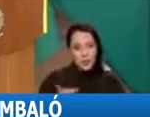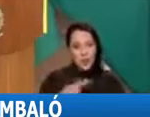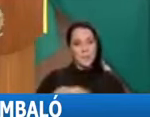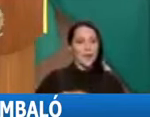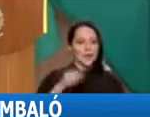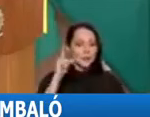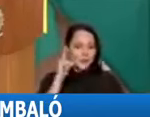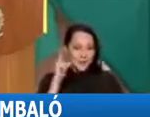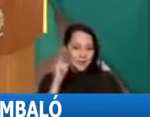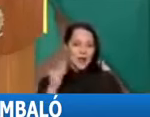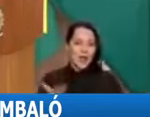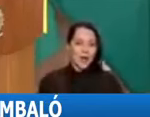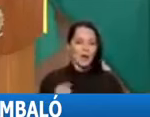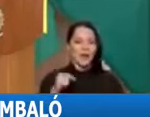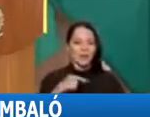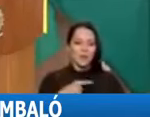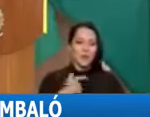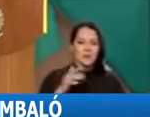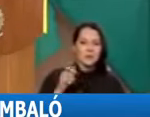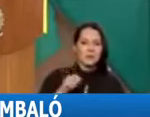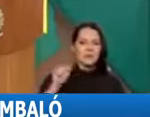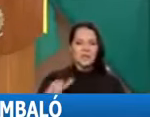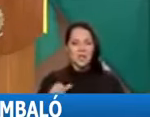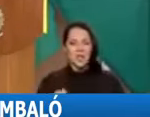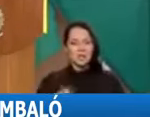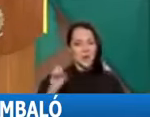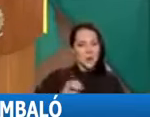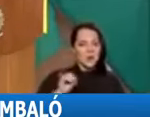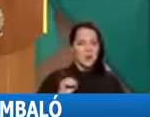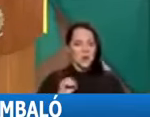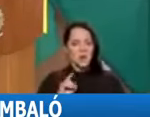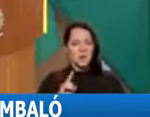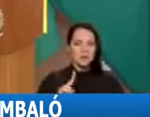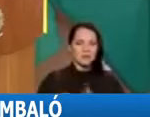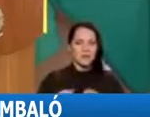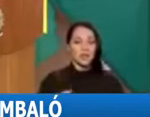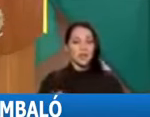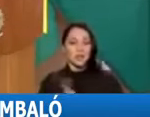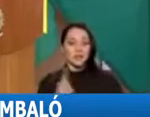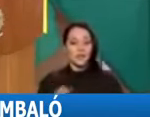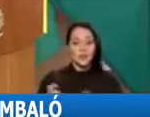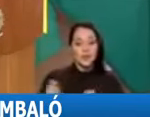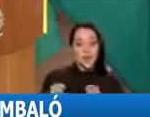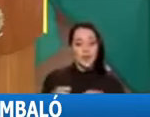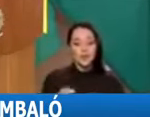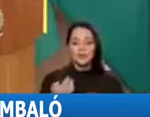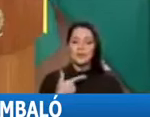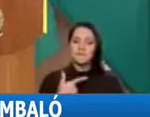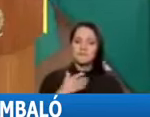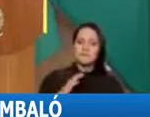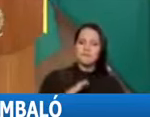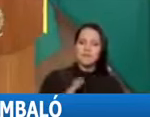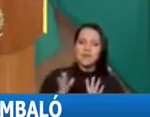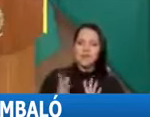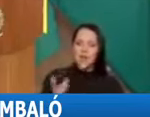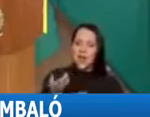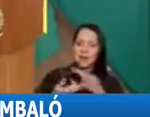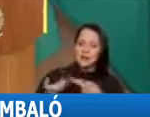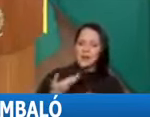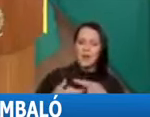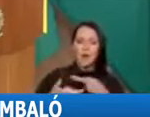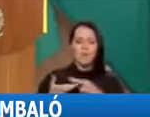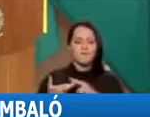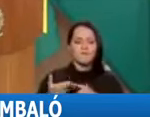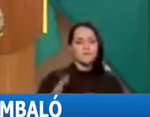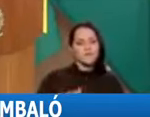brevemente nesse tempo outubro mais tarde para nós podemos e pode ficar essa relação